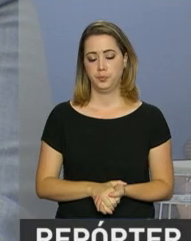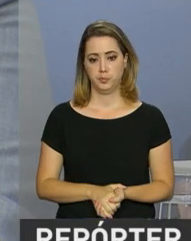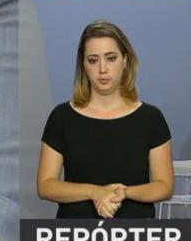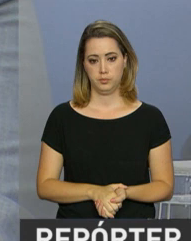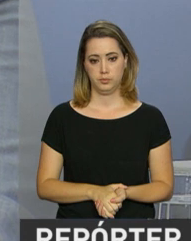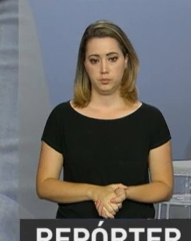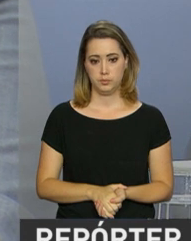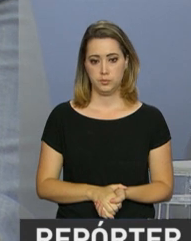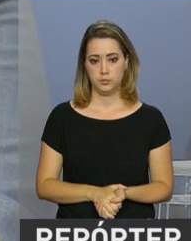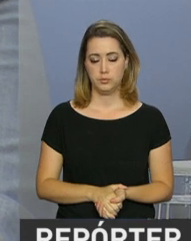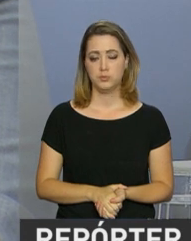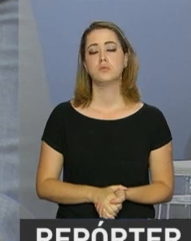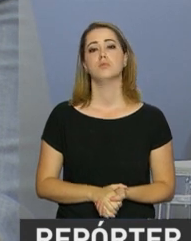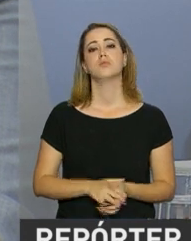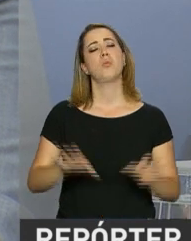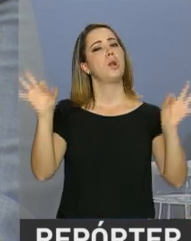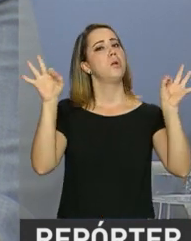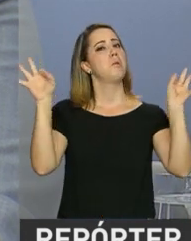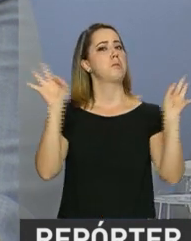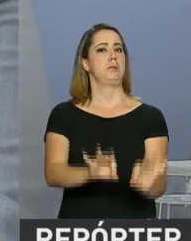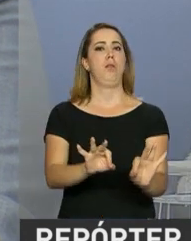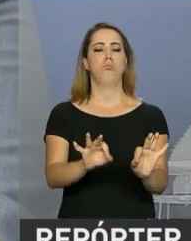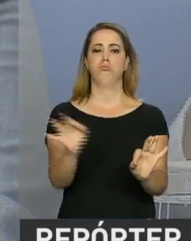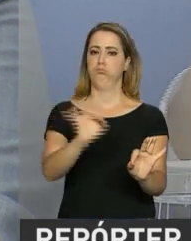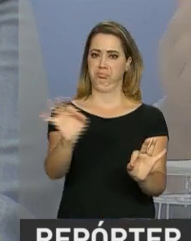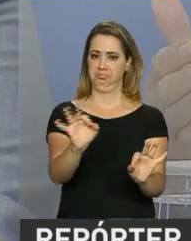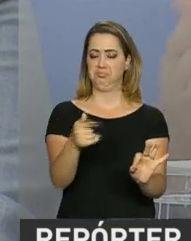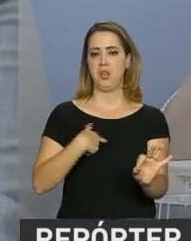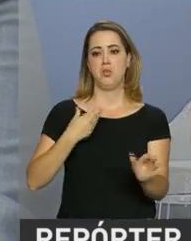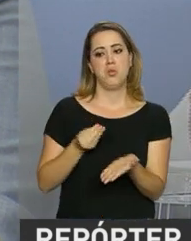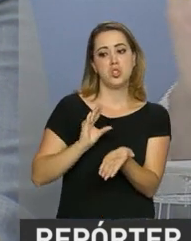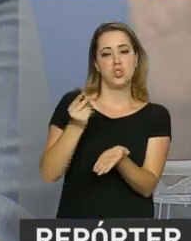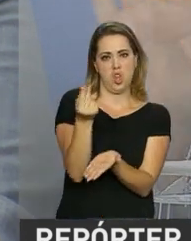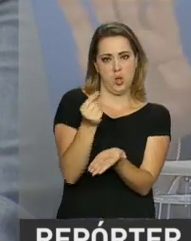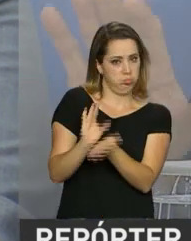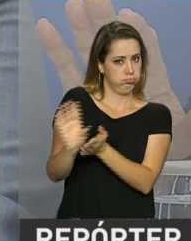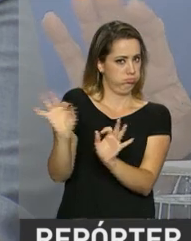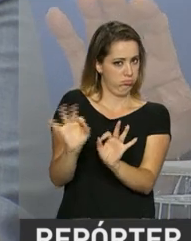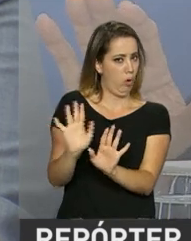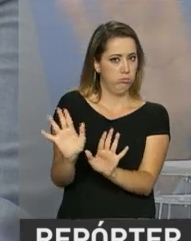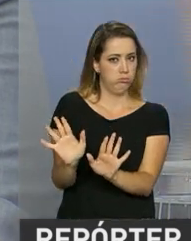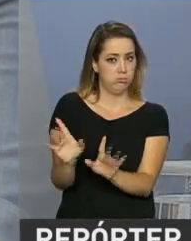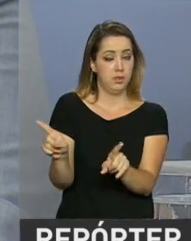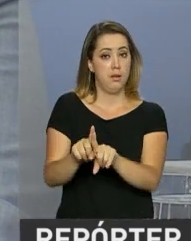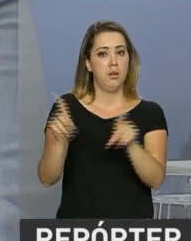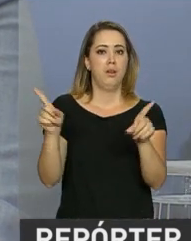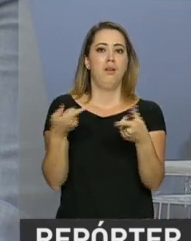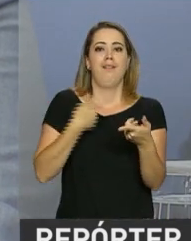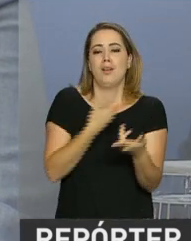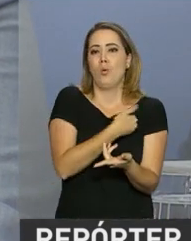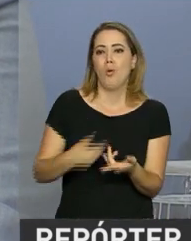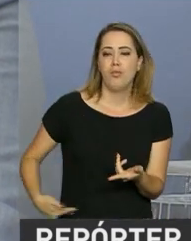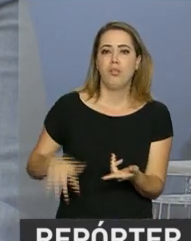Não há aporte de recursos da União. A União não vai prejudicar o seu ajuste fiscal para endereçar